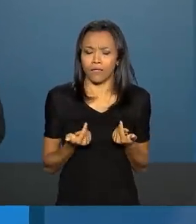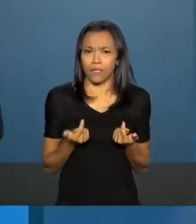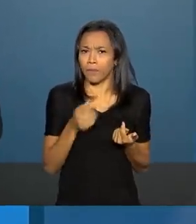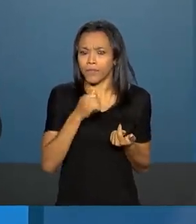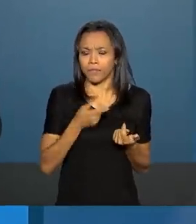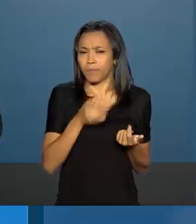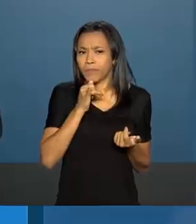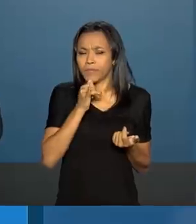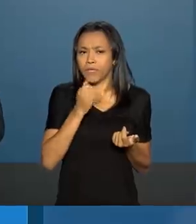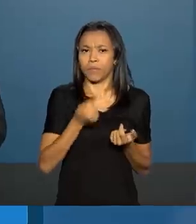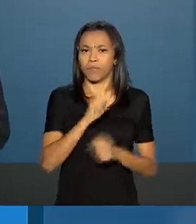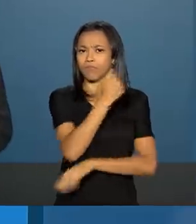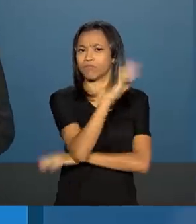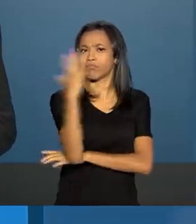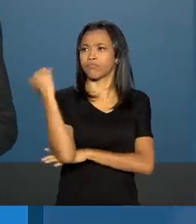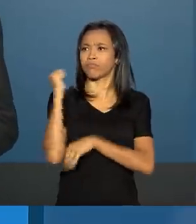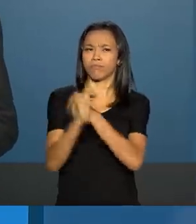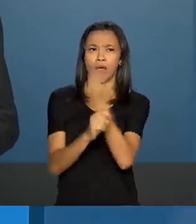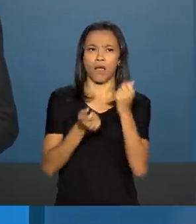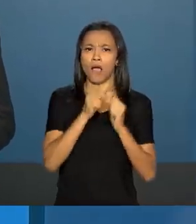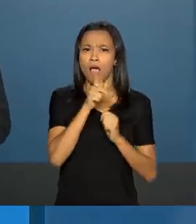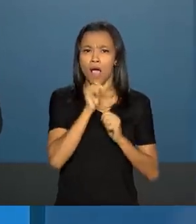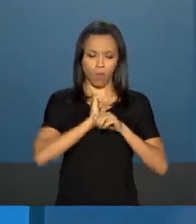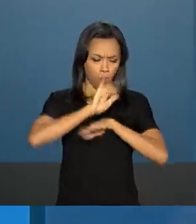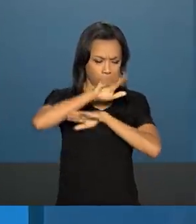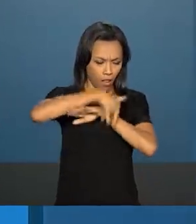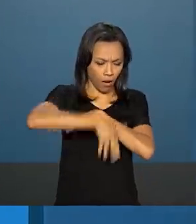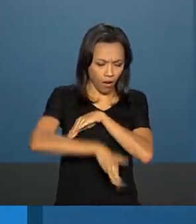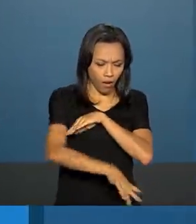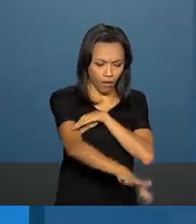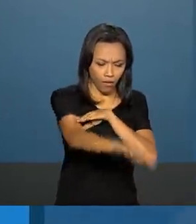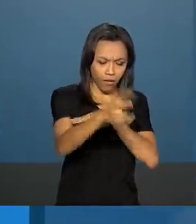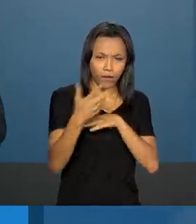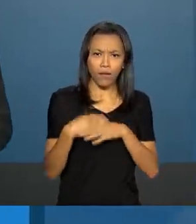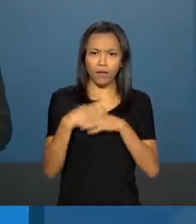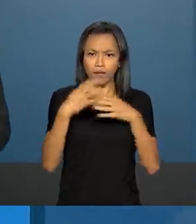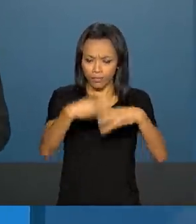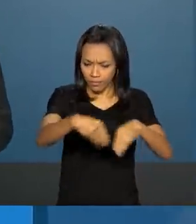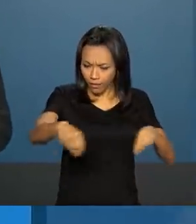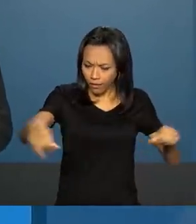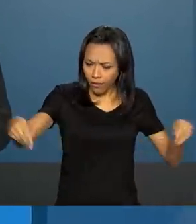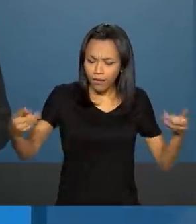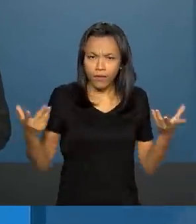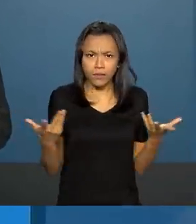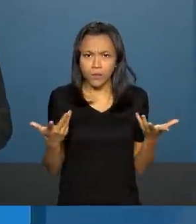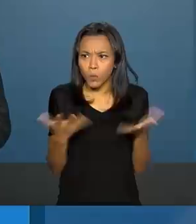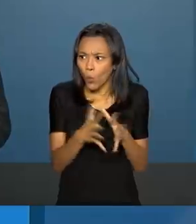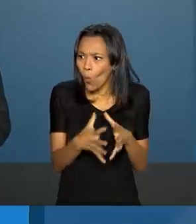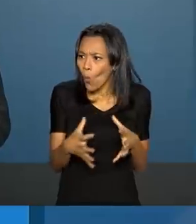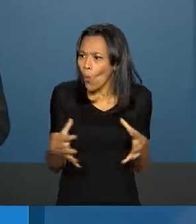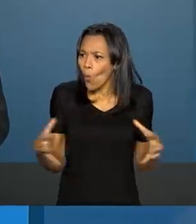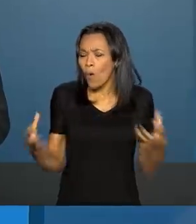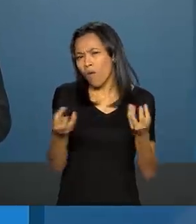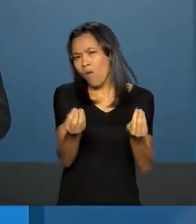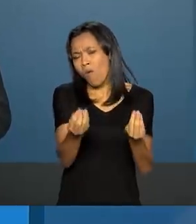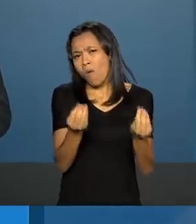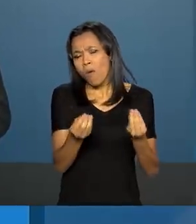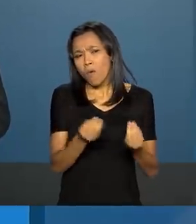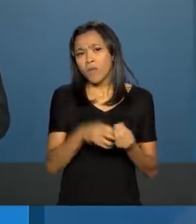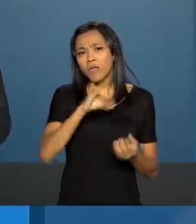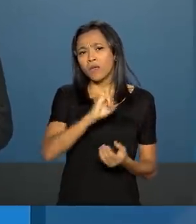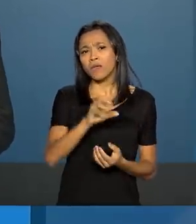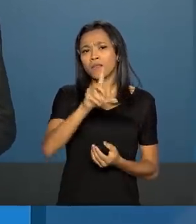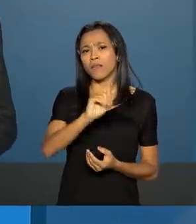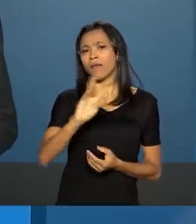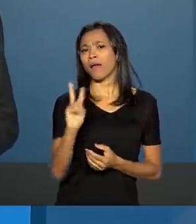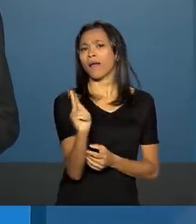riquezas minerais, a biodiversidade, água potável, terras agricultáveis, como eles podem ter um IDH muito